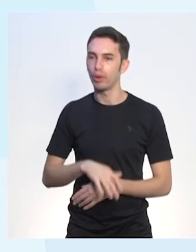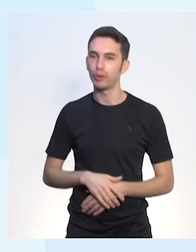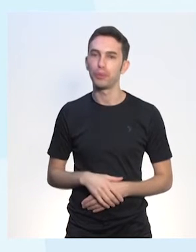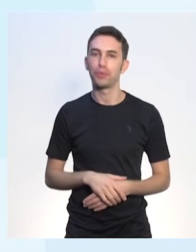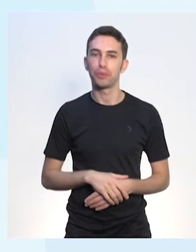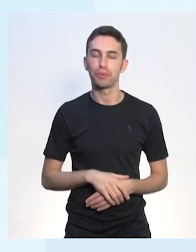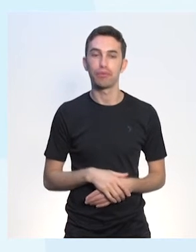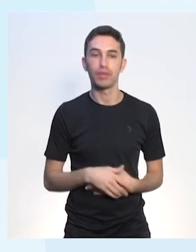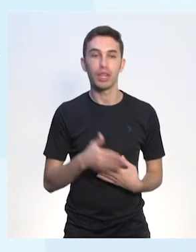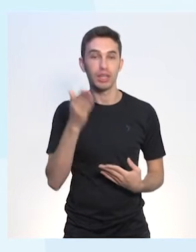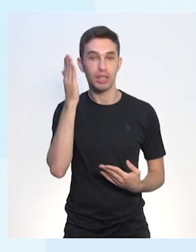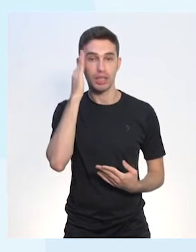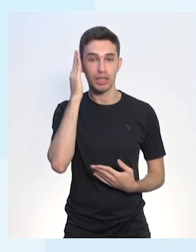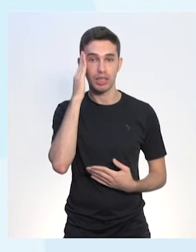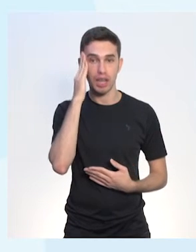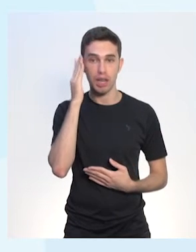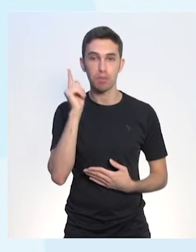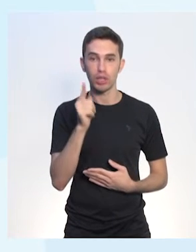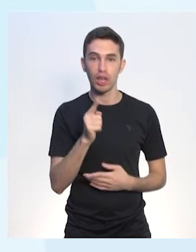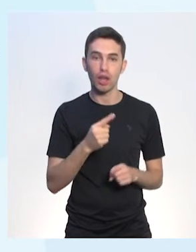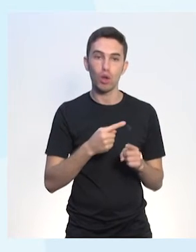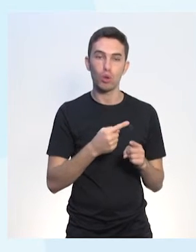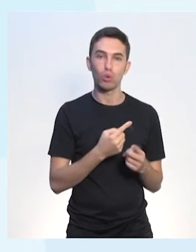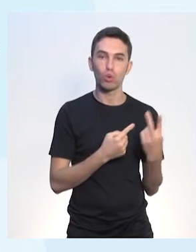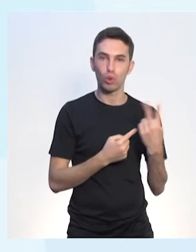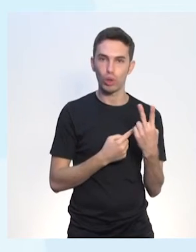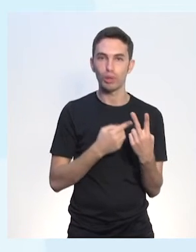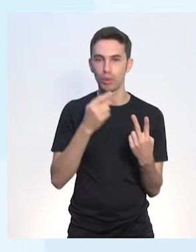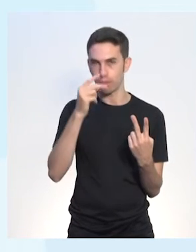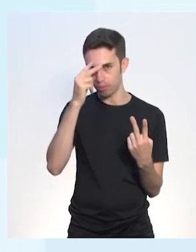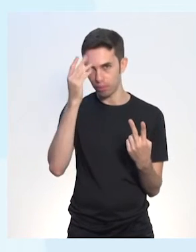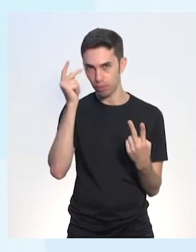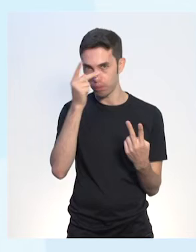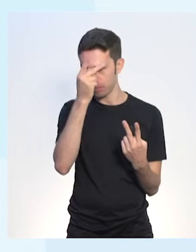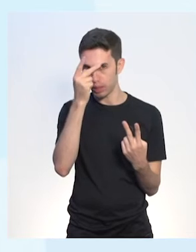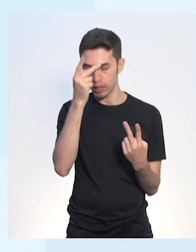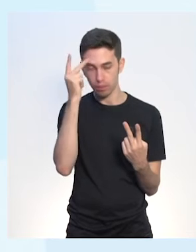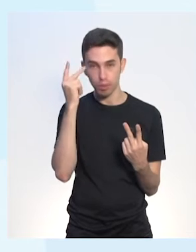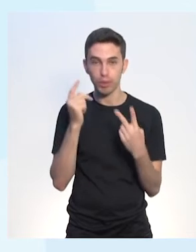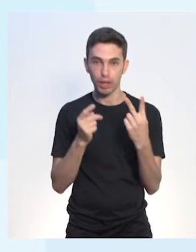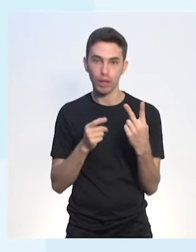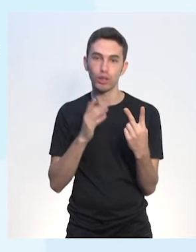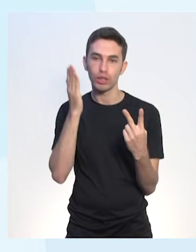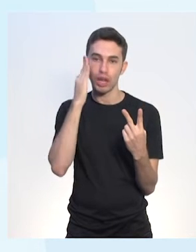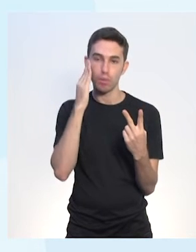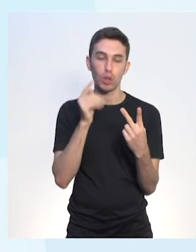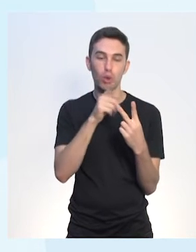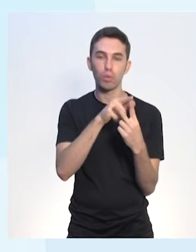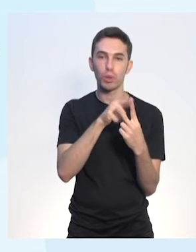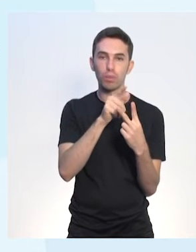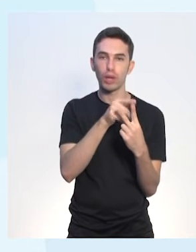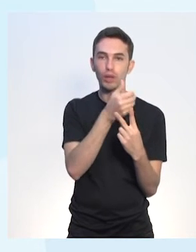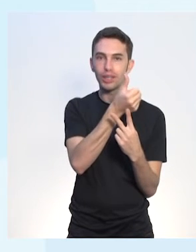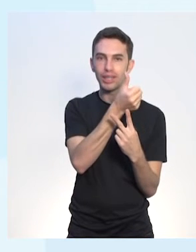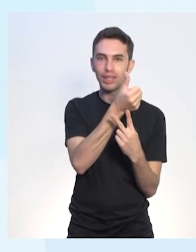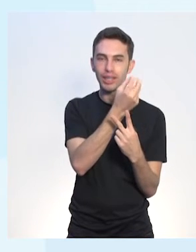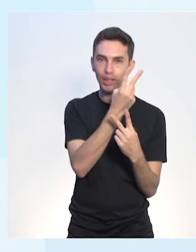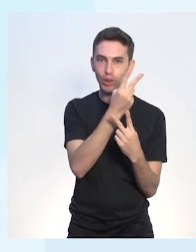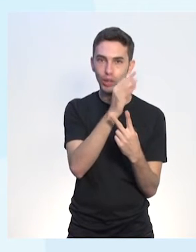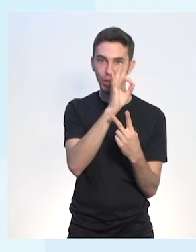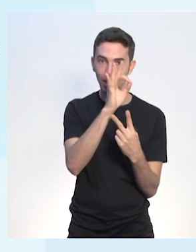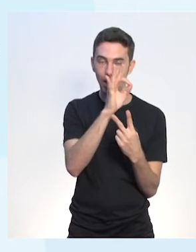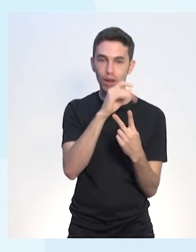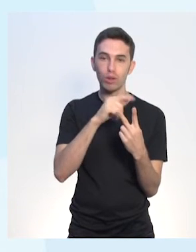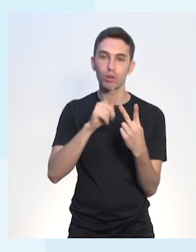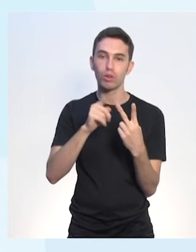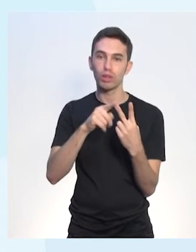avista os outros 2 num ângulo de 62 graus. O segundo, num ângulo de 78 graus.